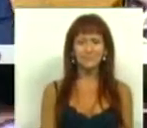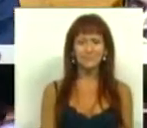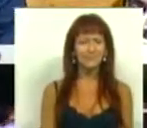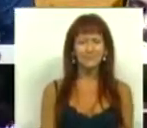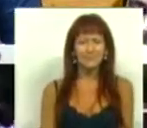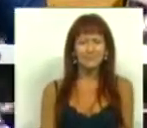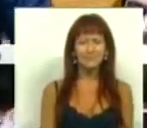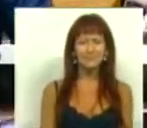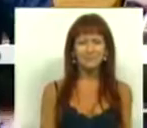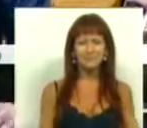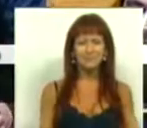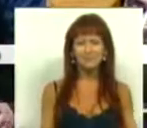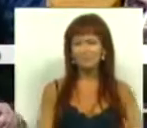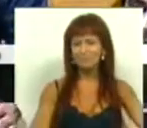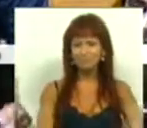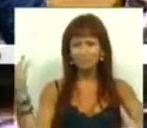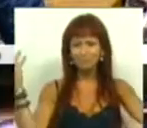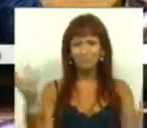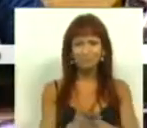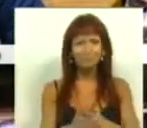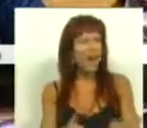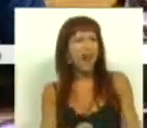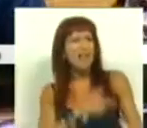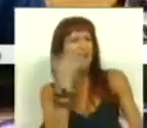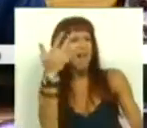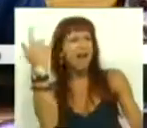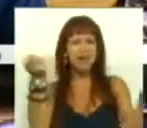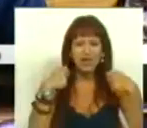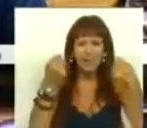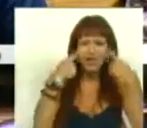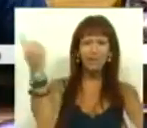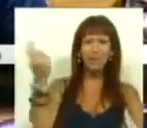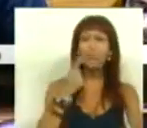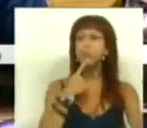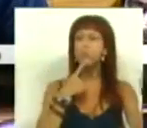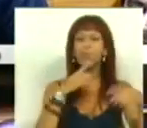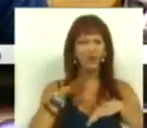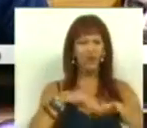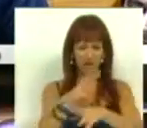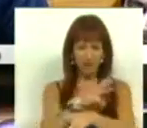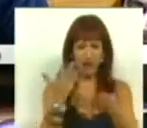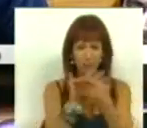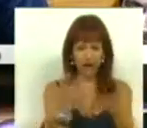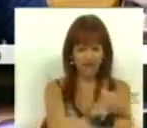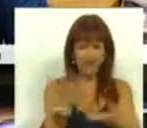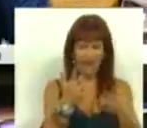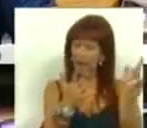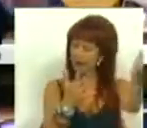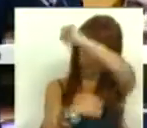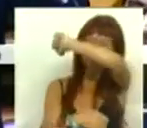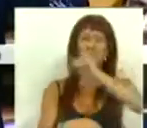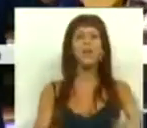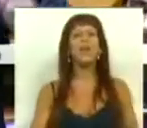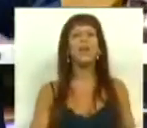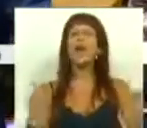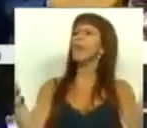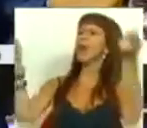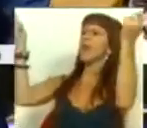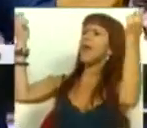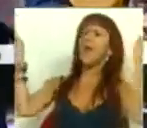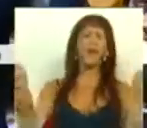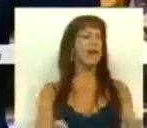Não é com excesso de despesa pública que se faz crescer a economia, nem com